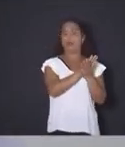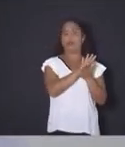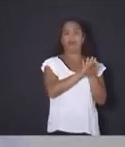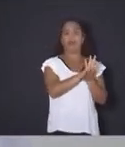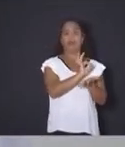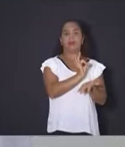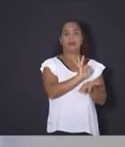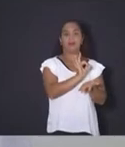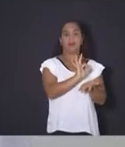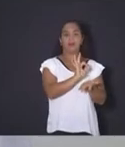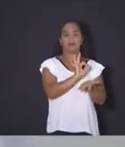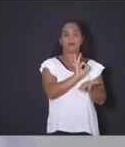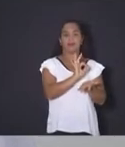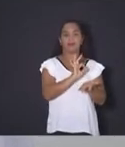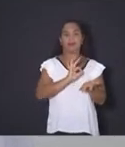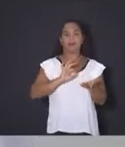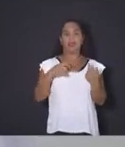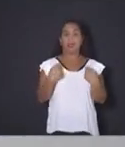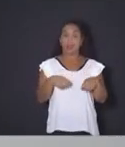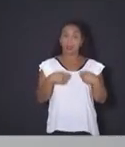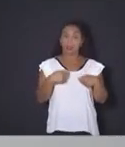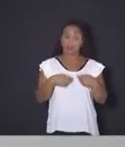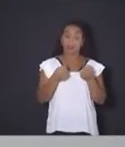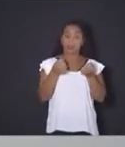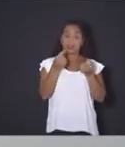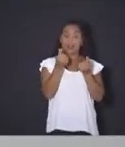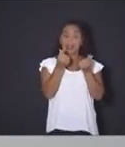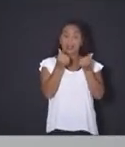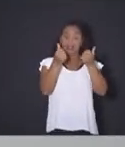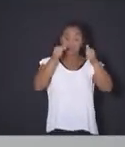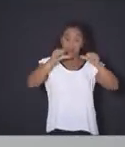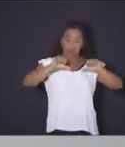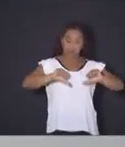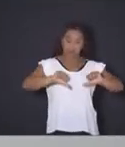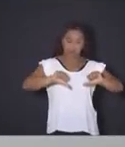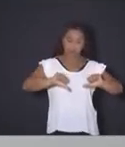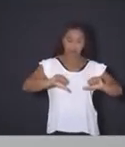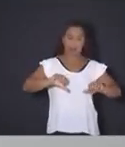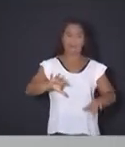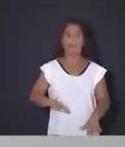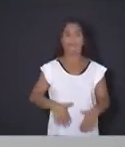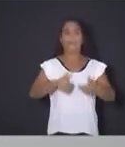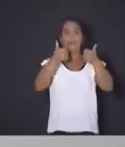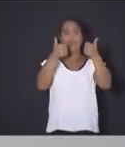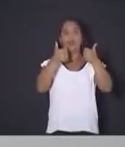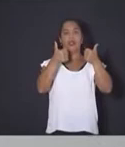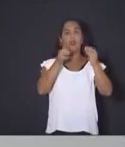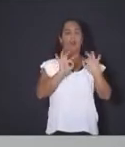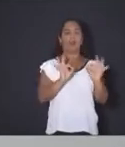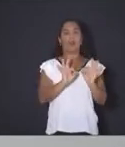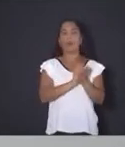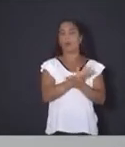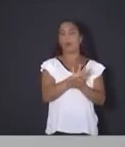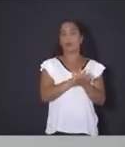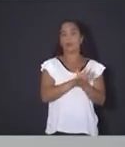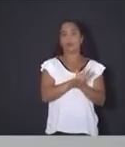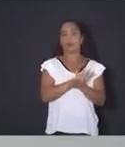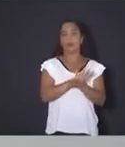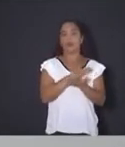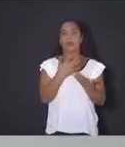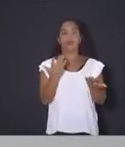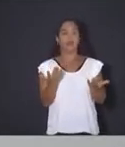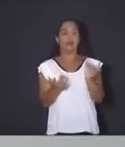das finanças públicas a idéia da austeridade portanto mascara o